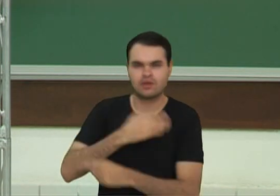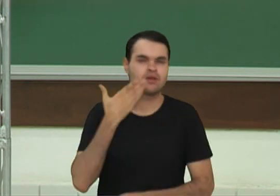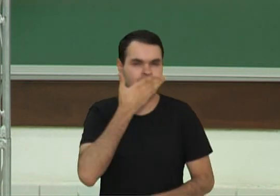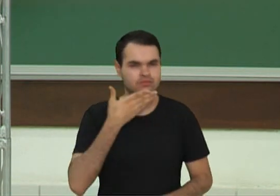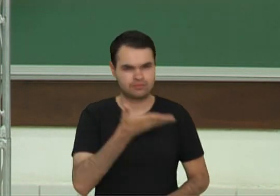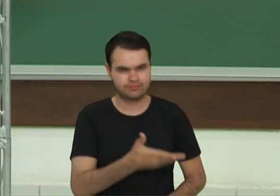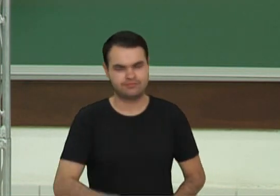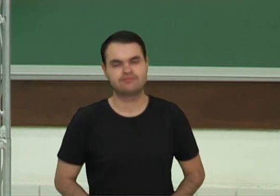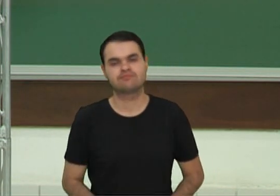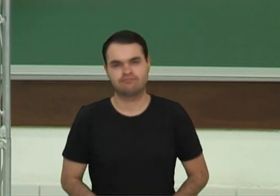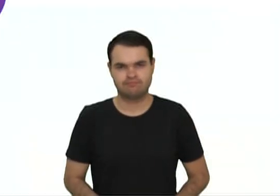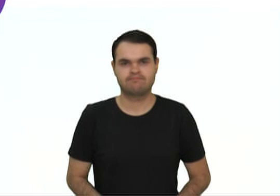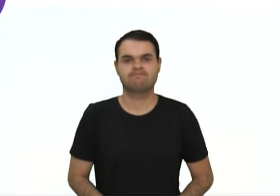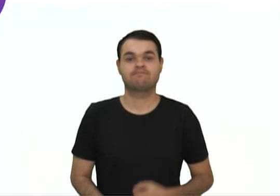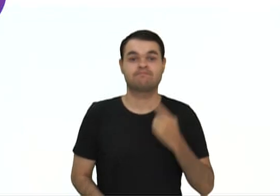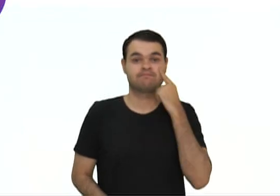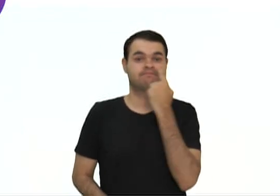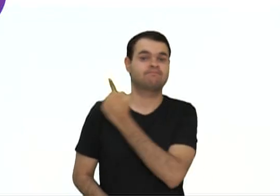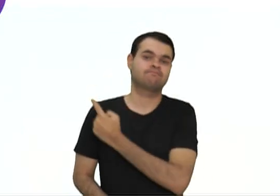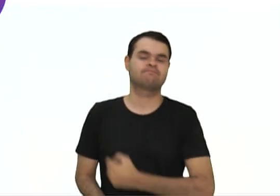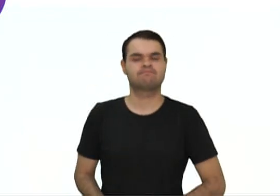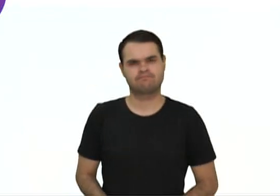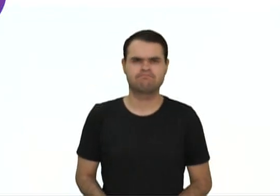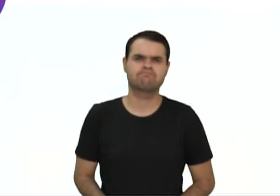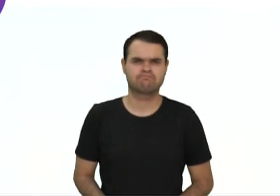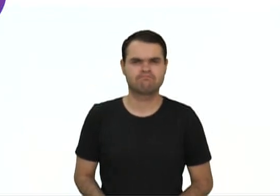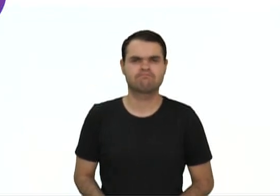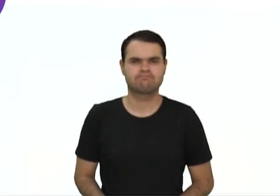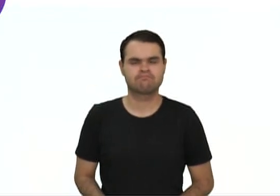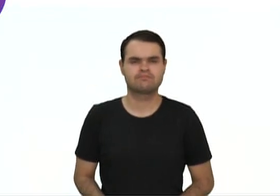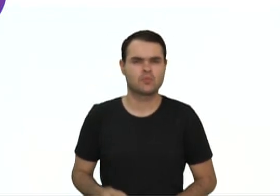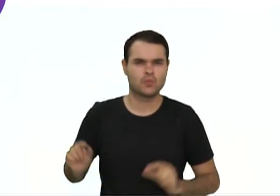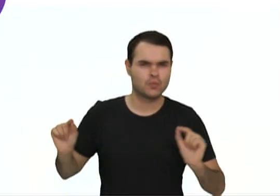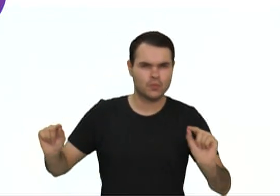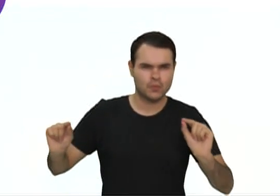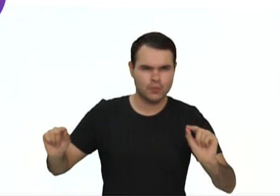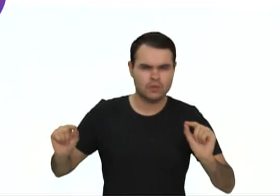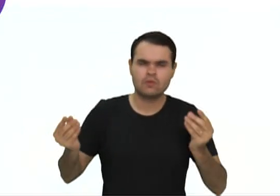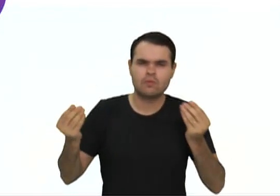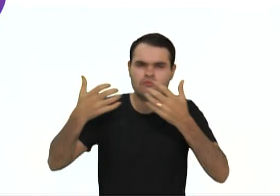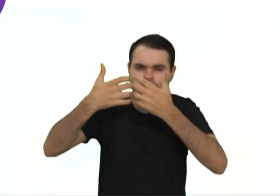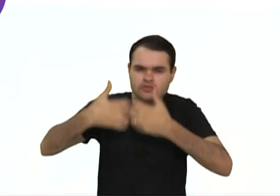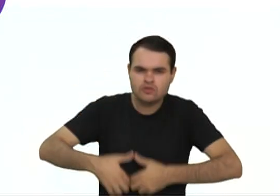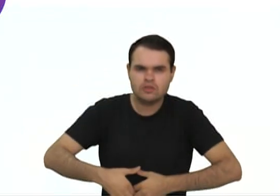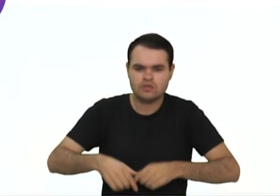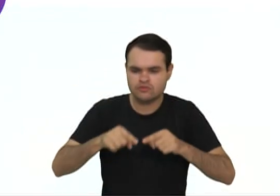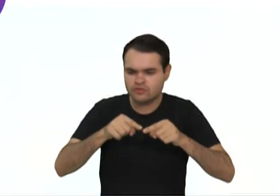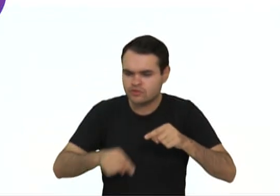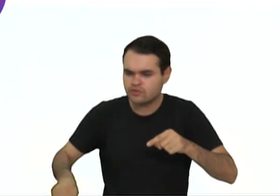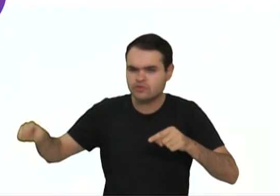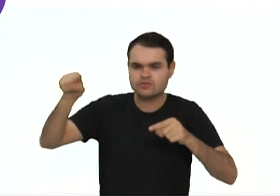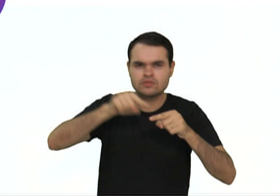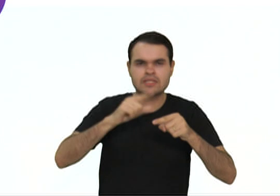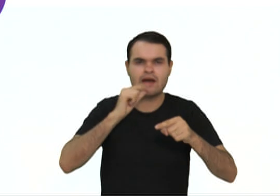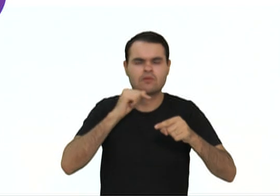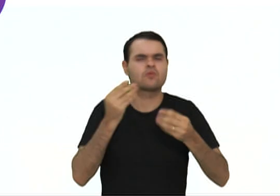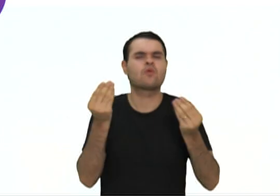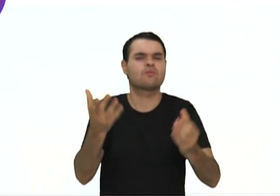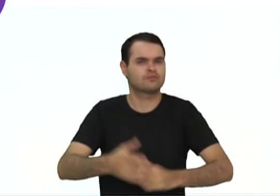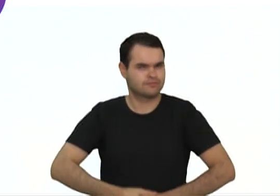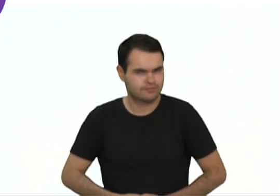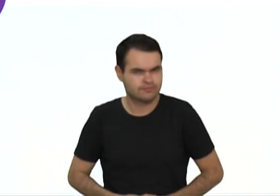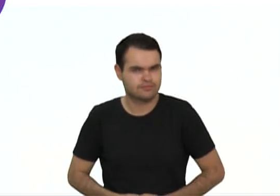água. E agora aqui, ó, na tela aparece para você aqui, ó, o que é e como funciona o ciclo hidrológico. Também já tratamos sobre